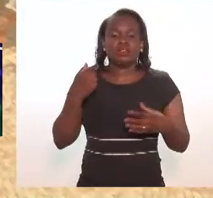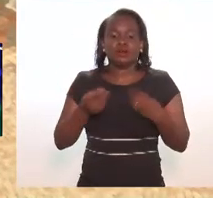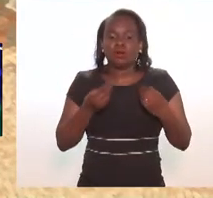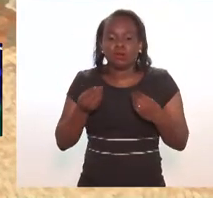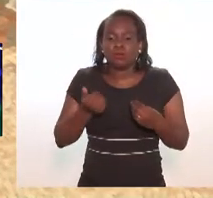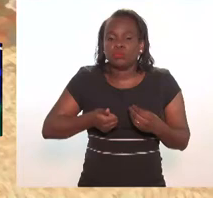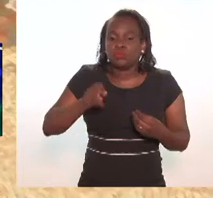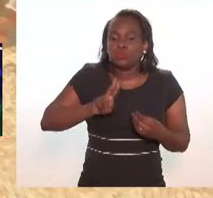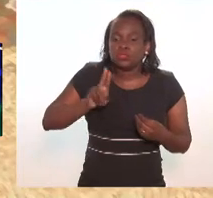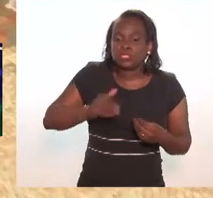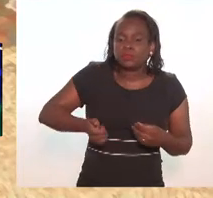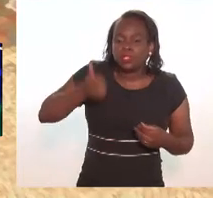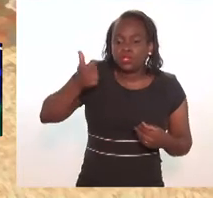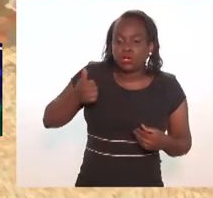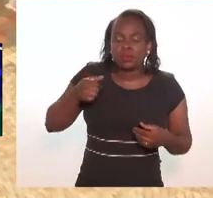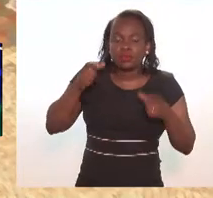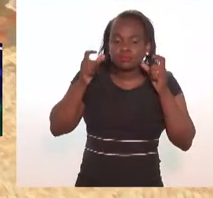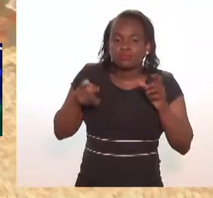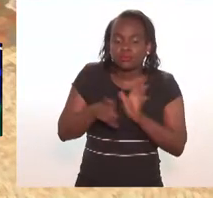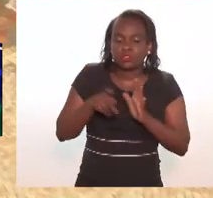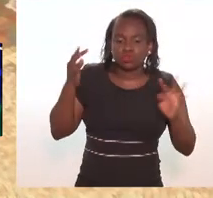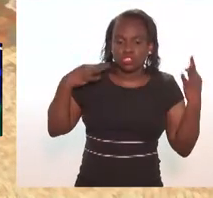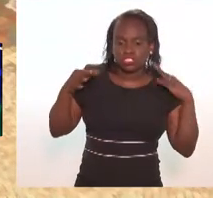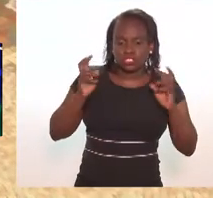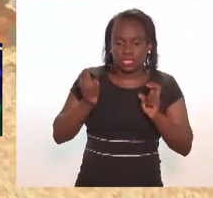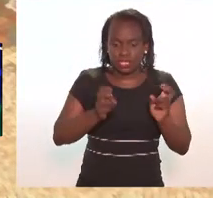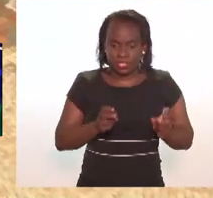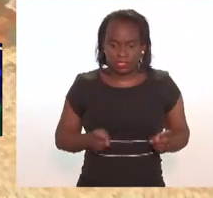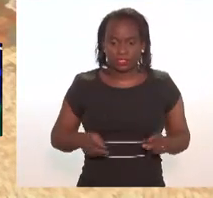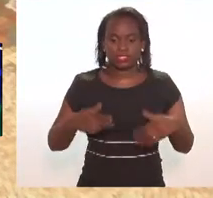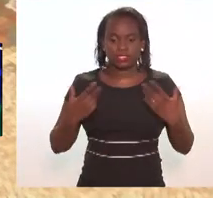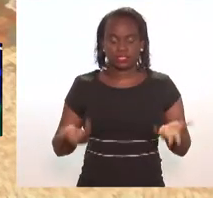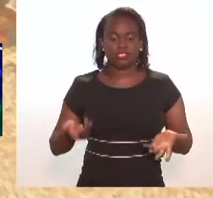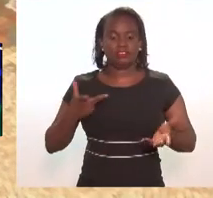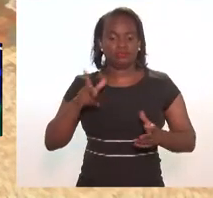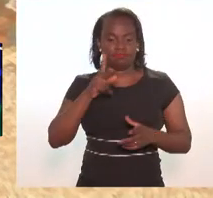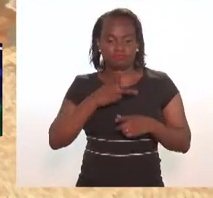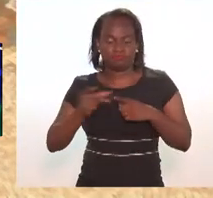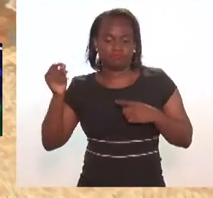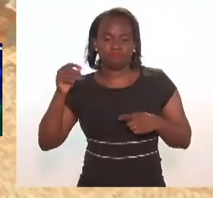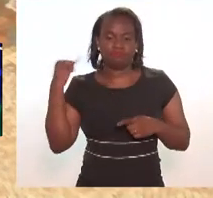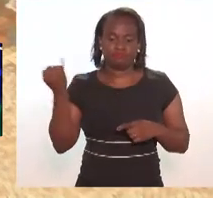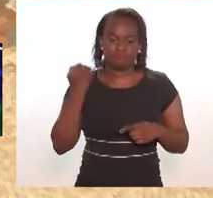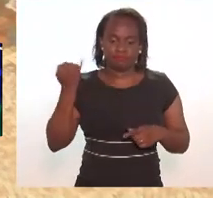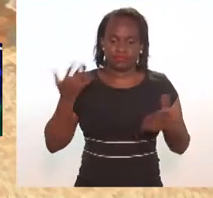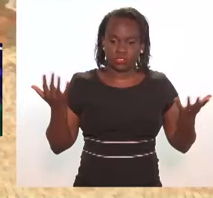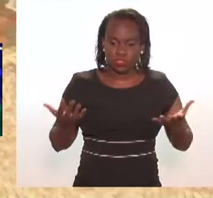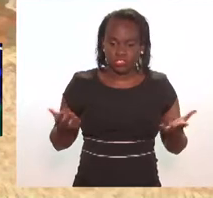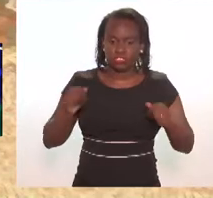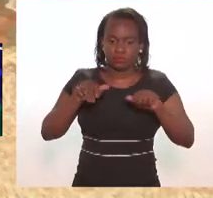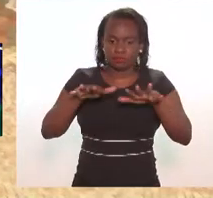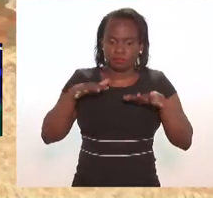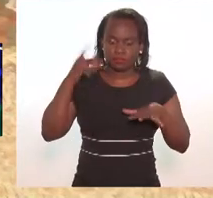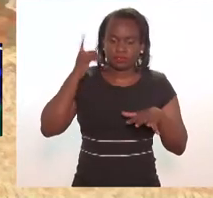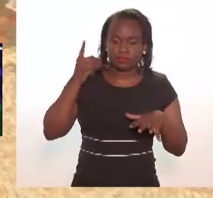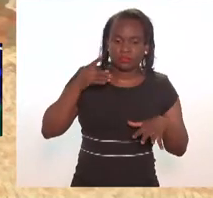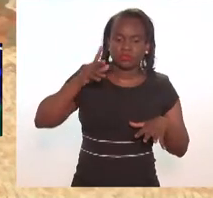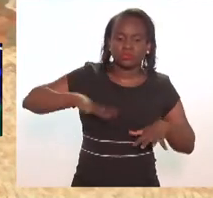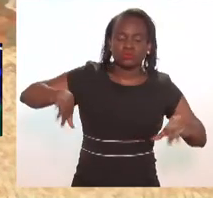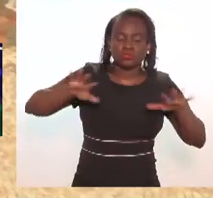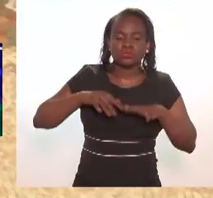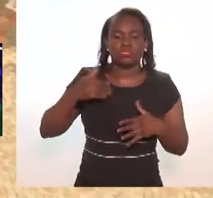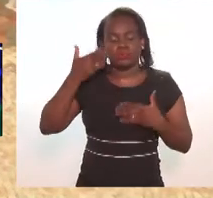uso para interesse turístico desses trens. Então, presidente, uma vitória muito importante aqui hoje no Parlamento. Quero agradecer aos colegas